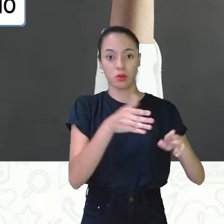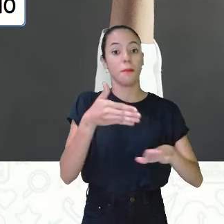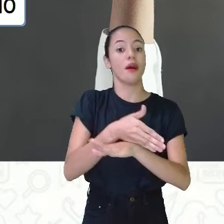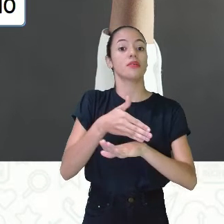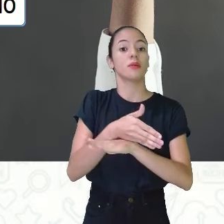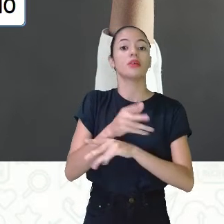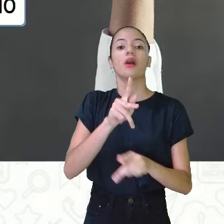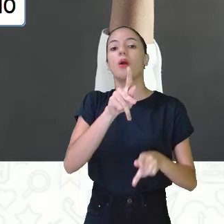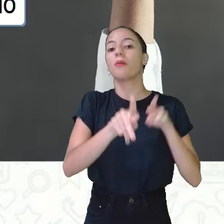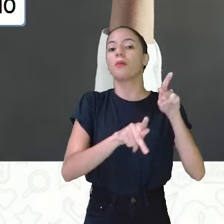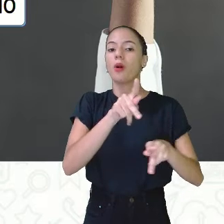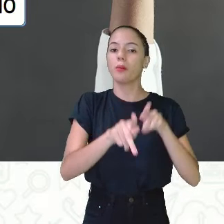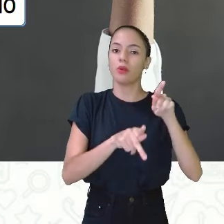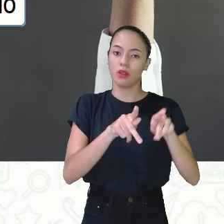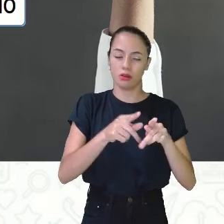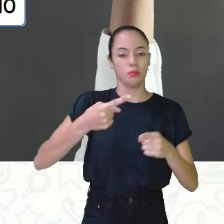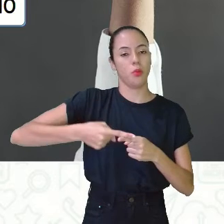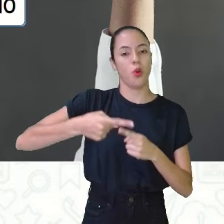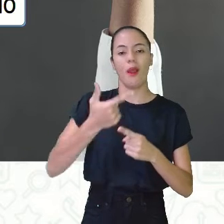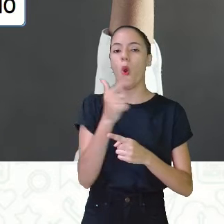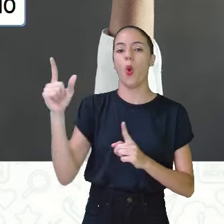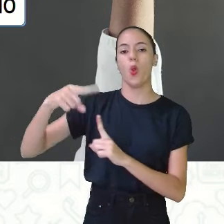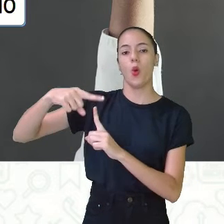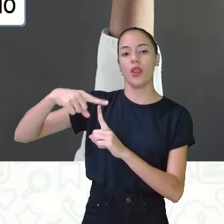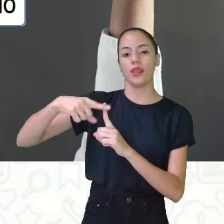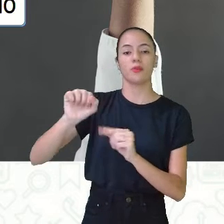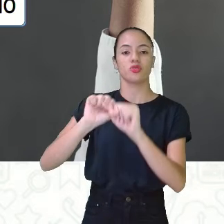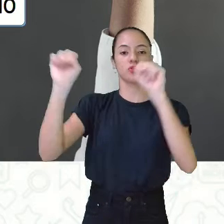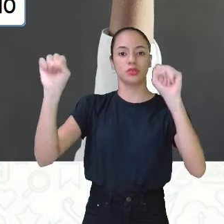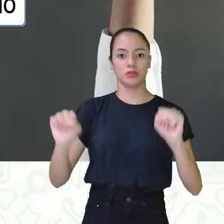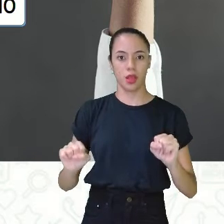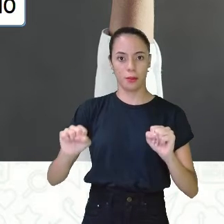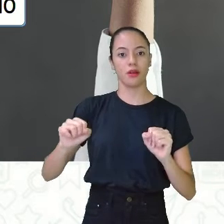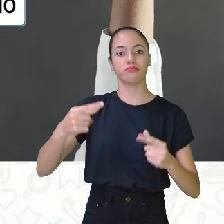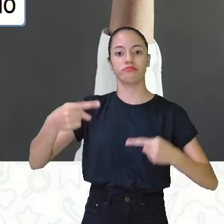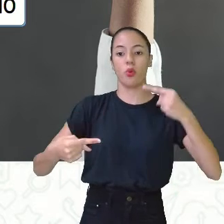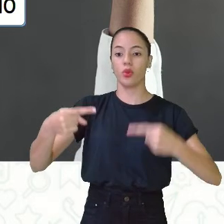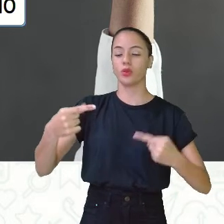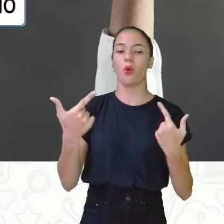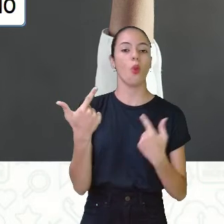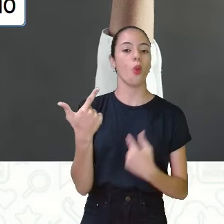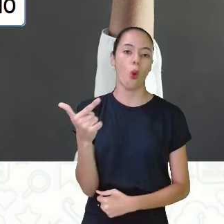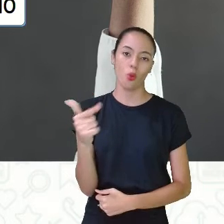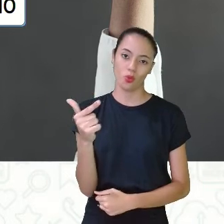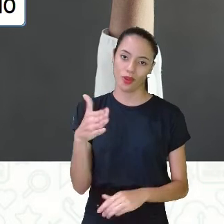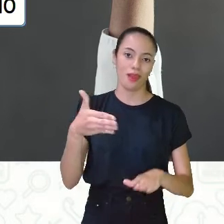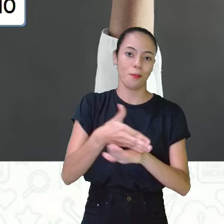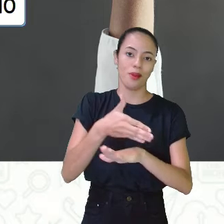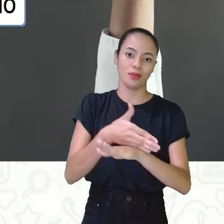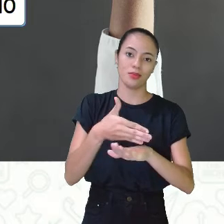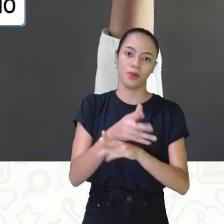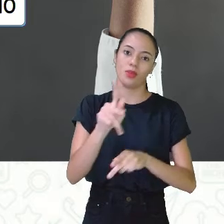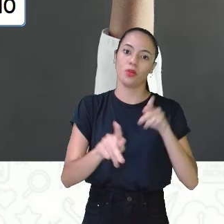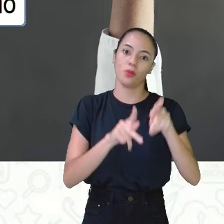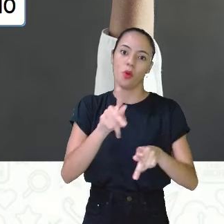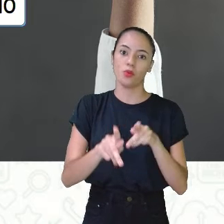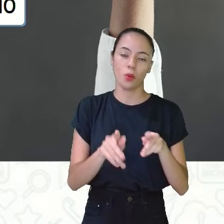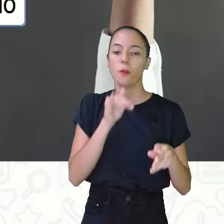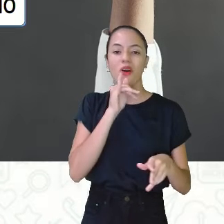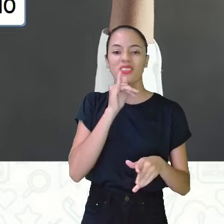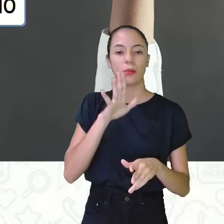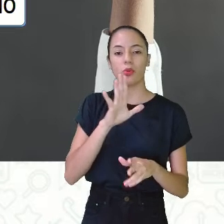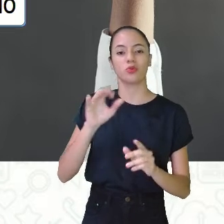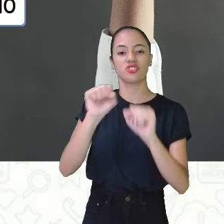popular, né, que em outros sistemas, como os autoritários, não tem, né? O povo não pode